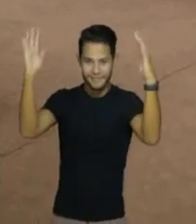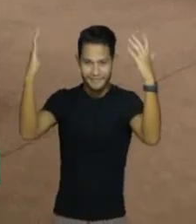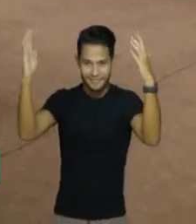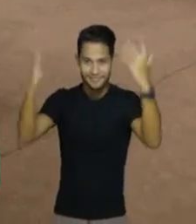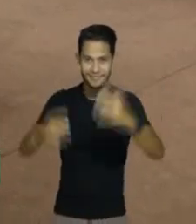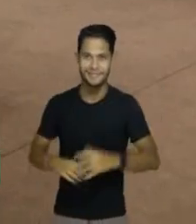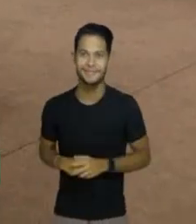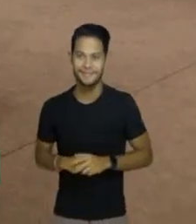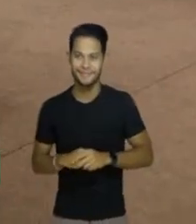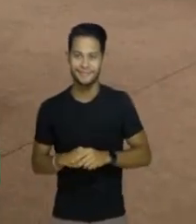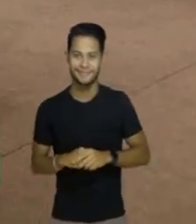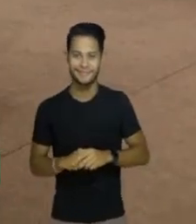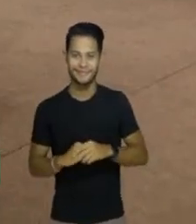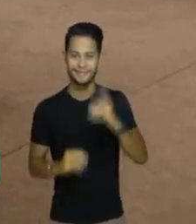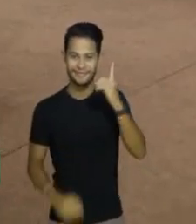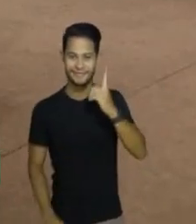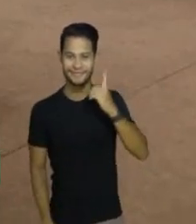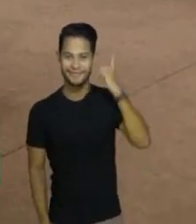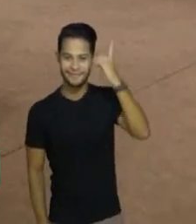Deputado Oscar Gutz.